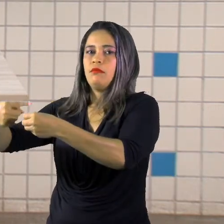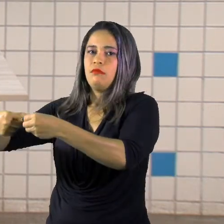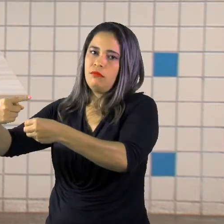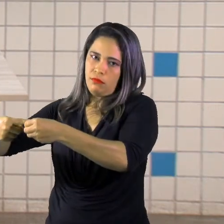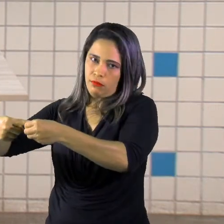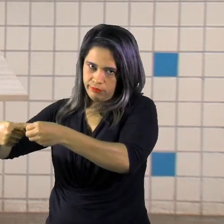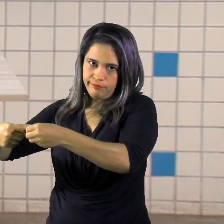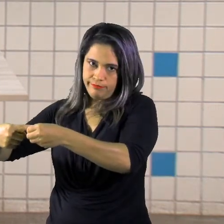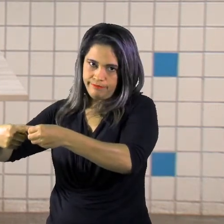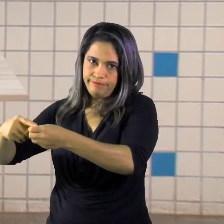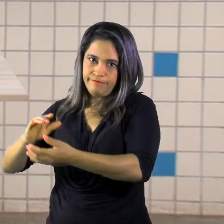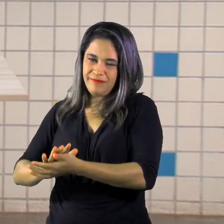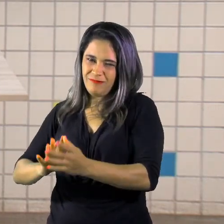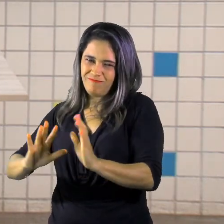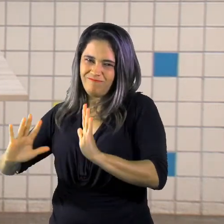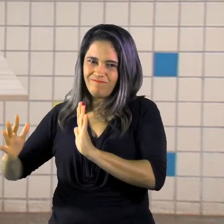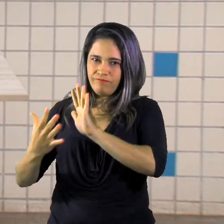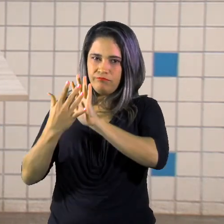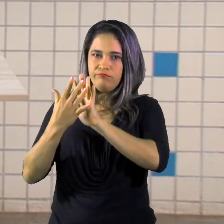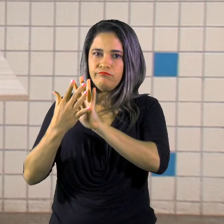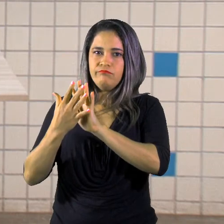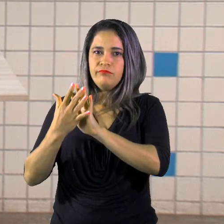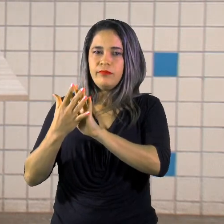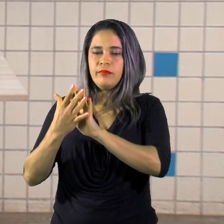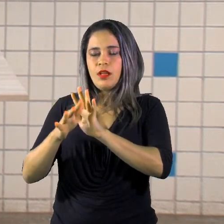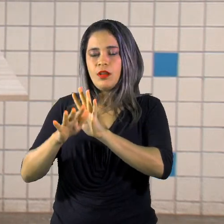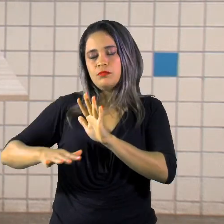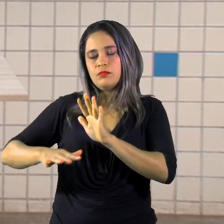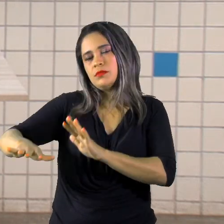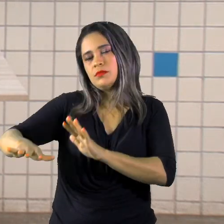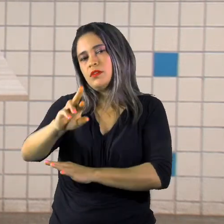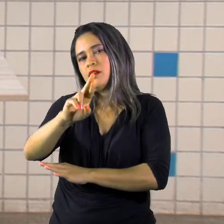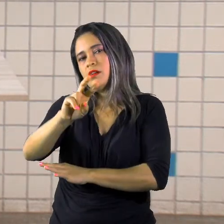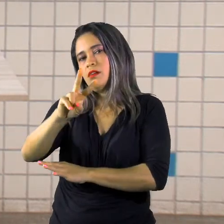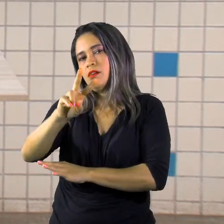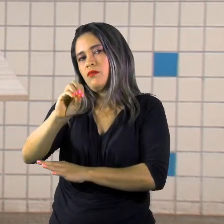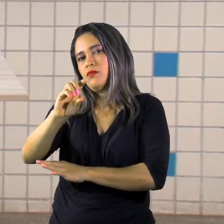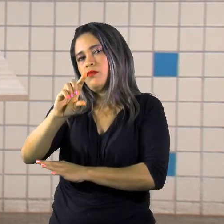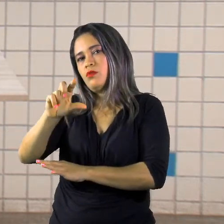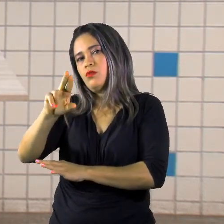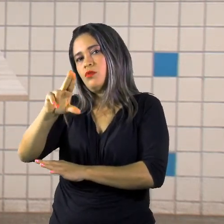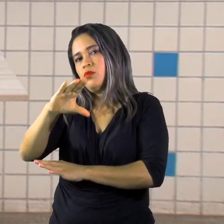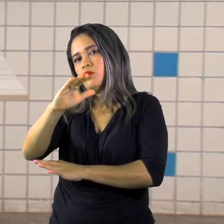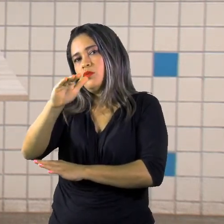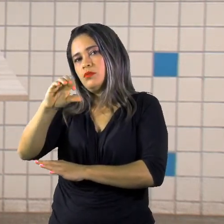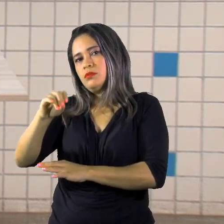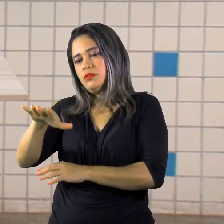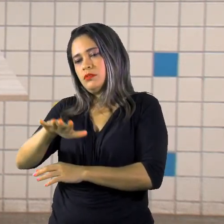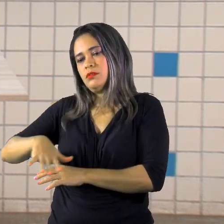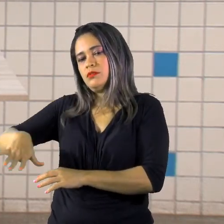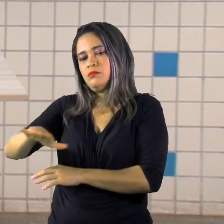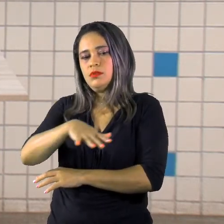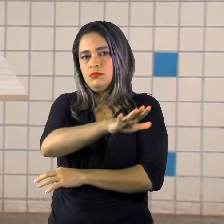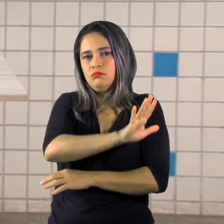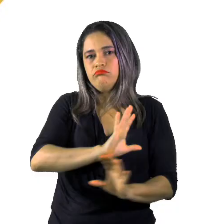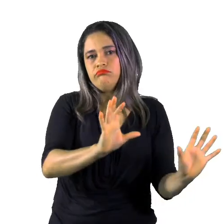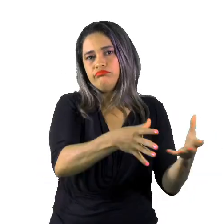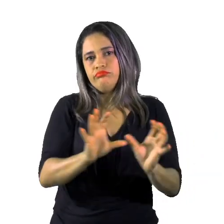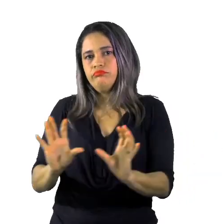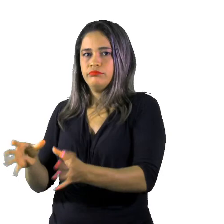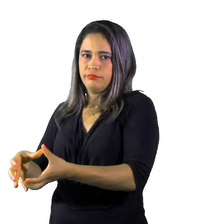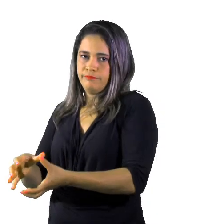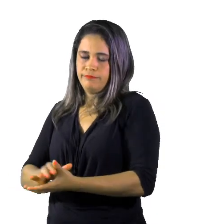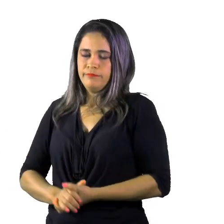os principais impactos a partir da Revolução Industrial no espaço urbano e no espaço rural, tá, pessoal?